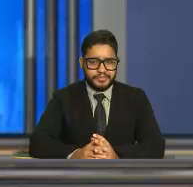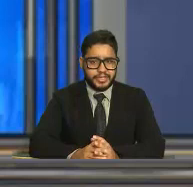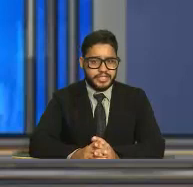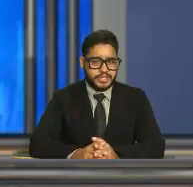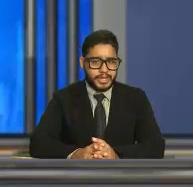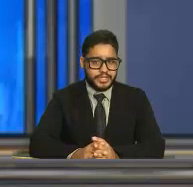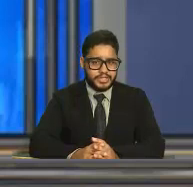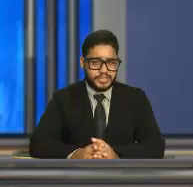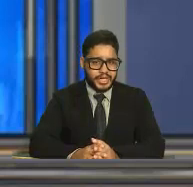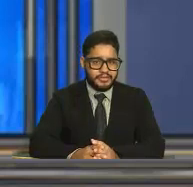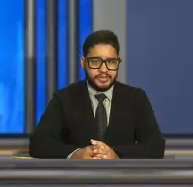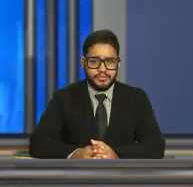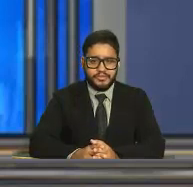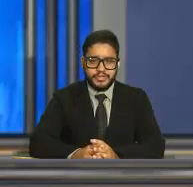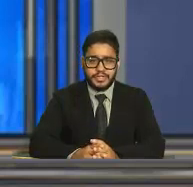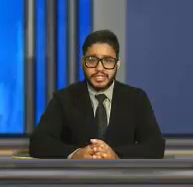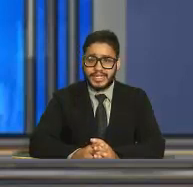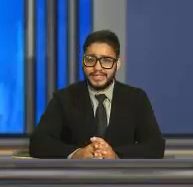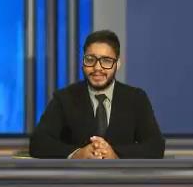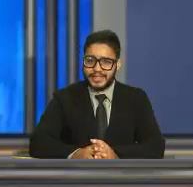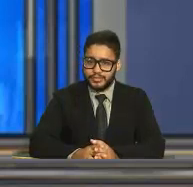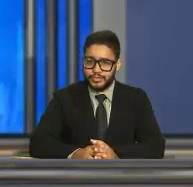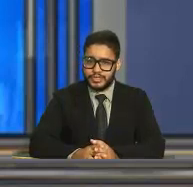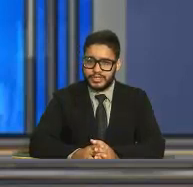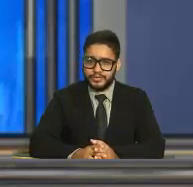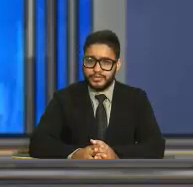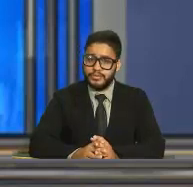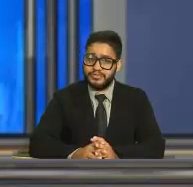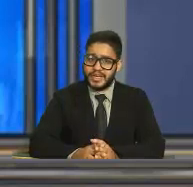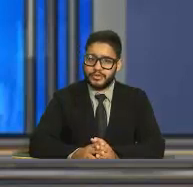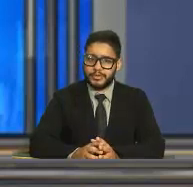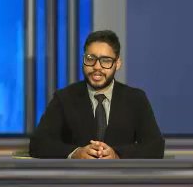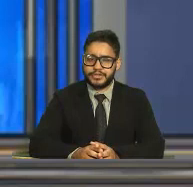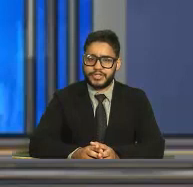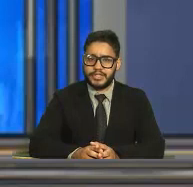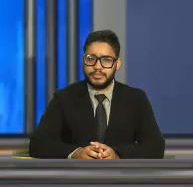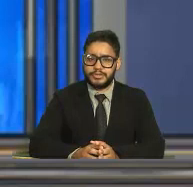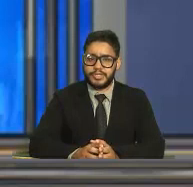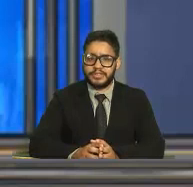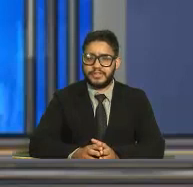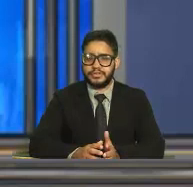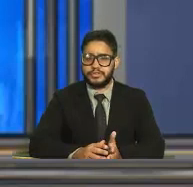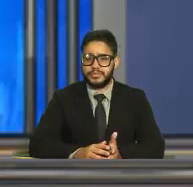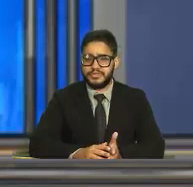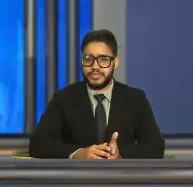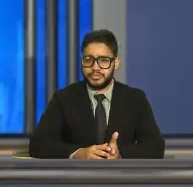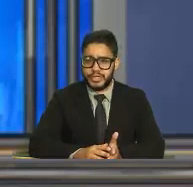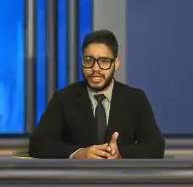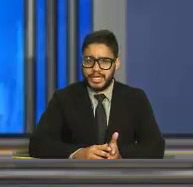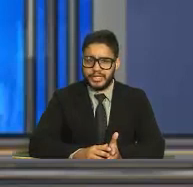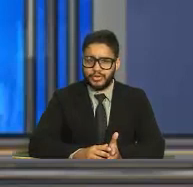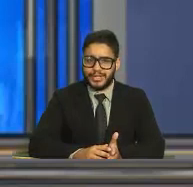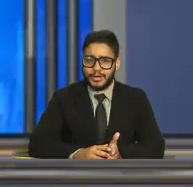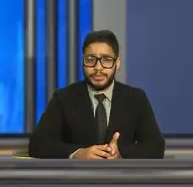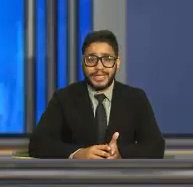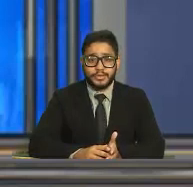E o prefeito Alexandre Martins fez um vídeo esclarecendo o motivo do veto ao projeto de lei número 35 de 2021,